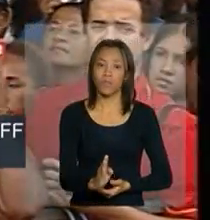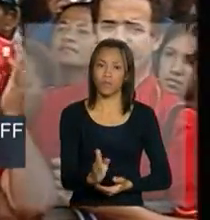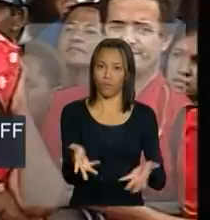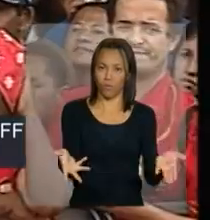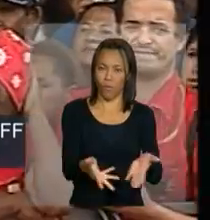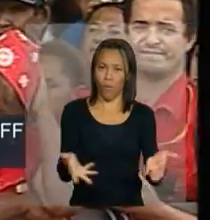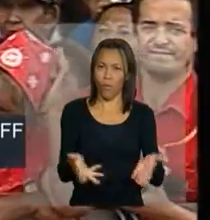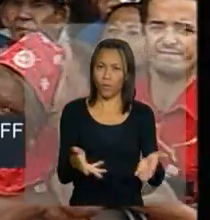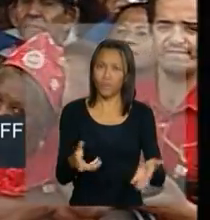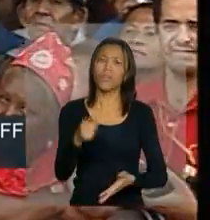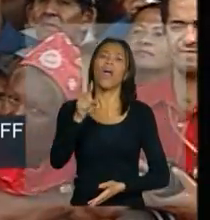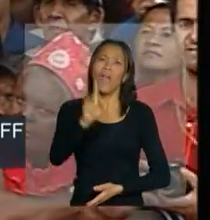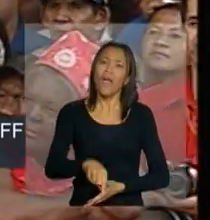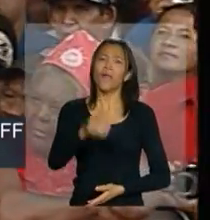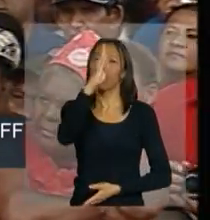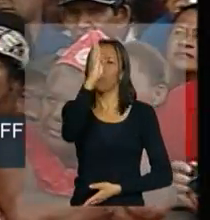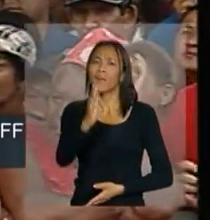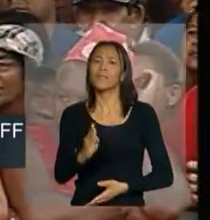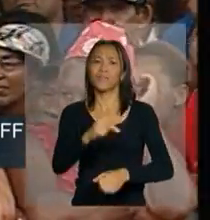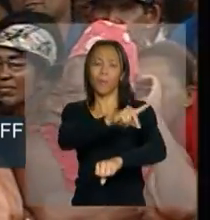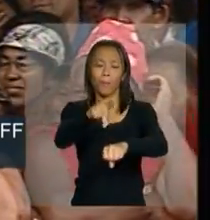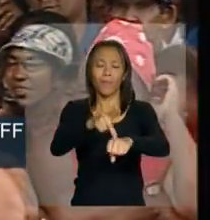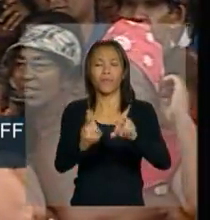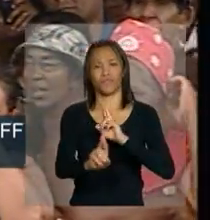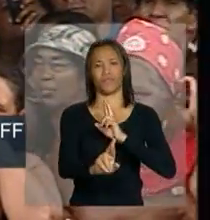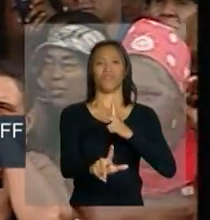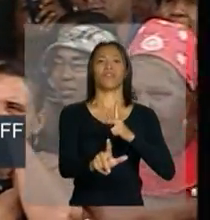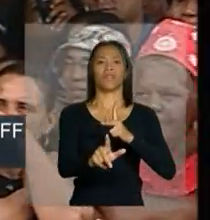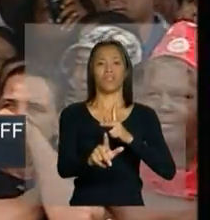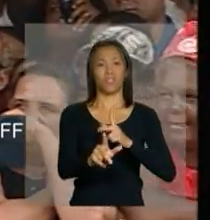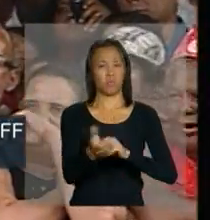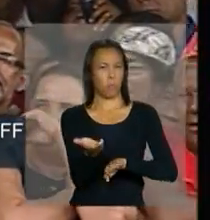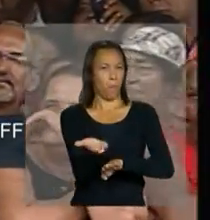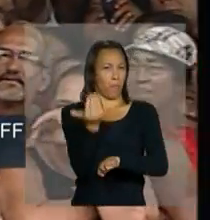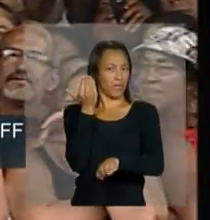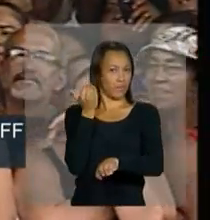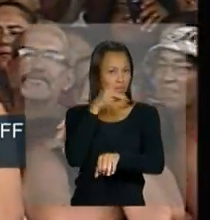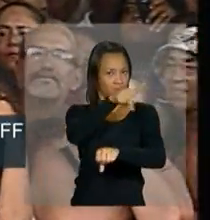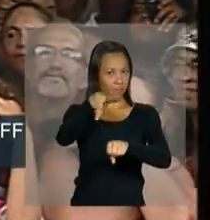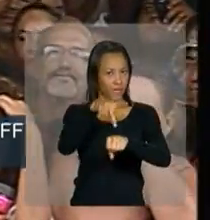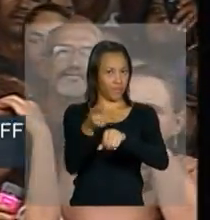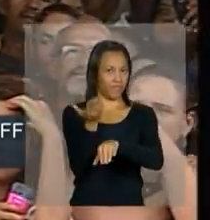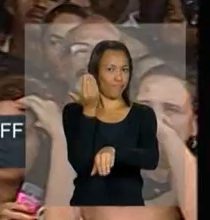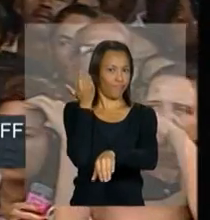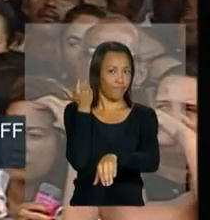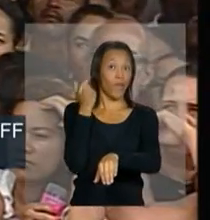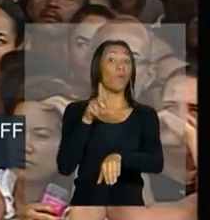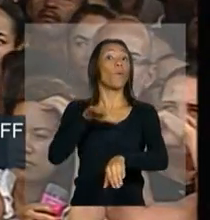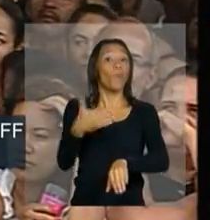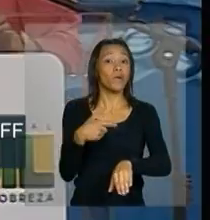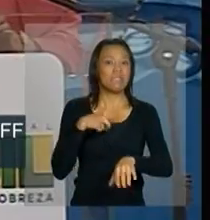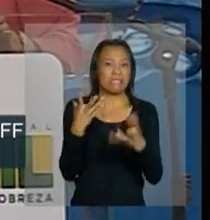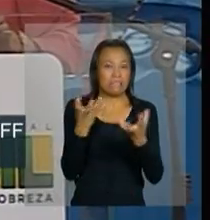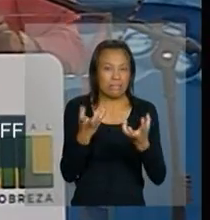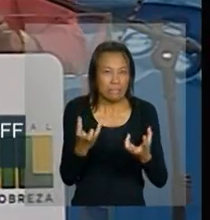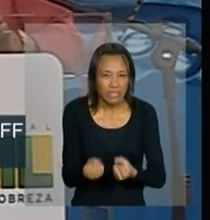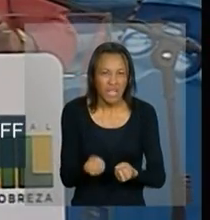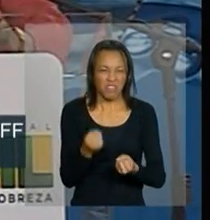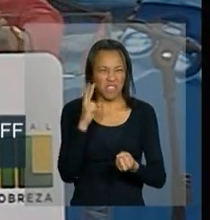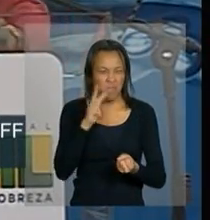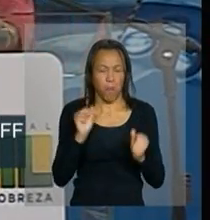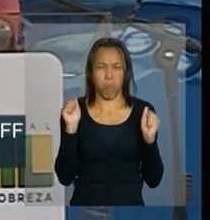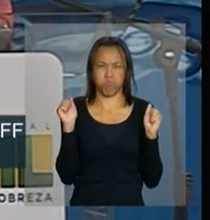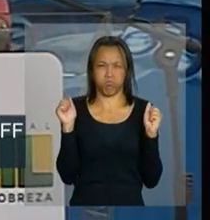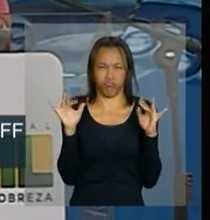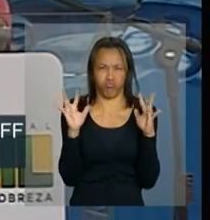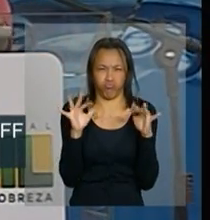hoje é um Brasil diferente. No passado, quando tinha seca, você via multidões